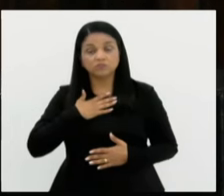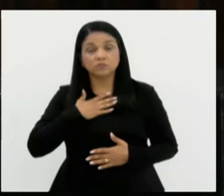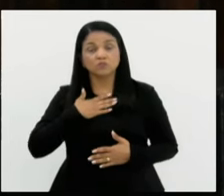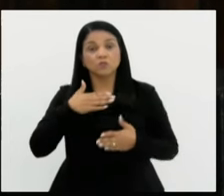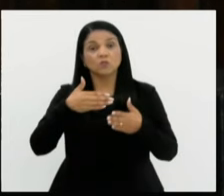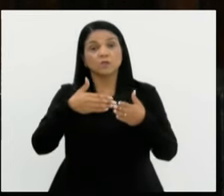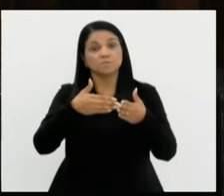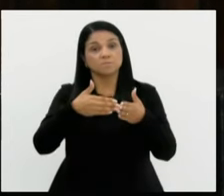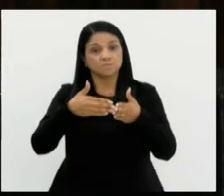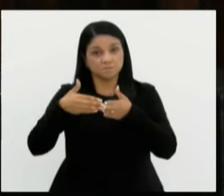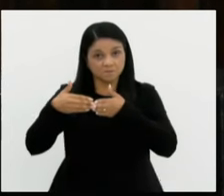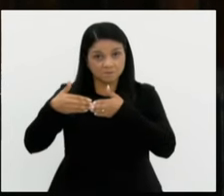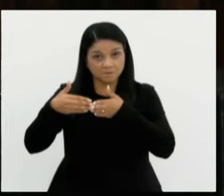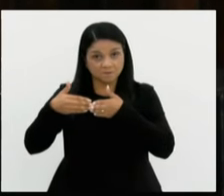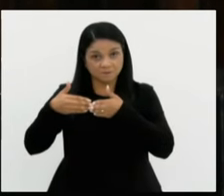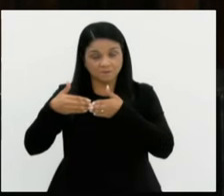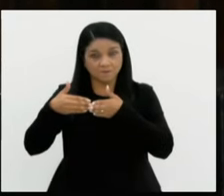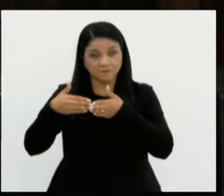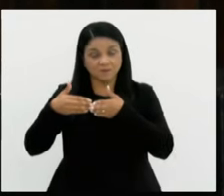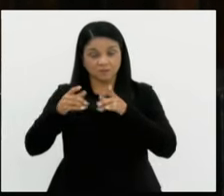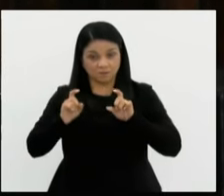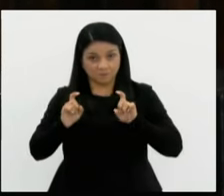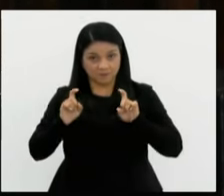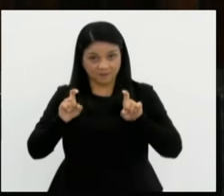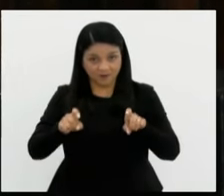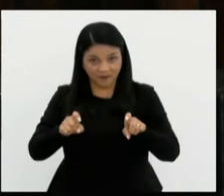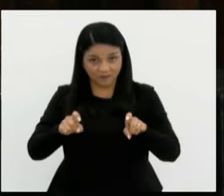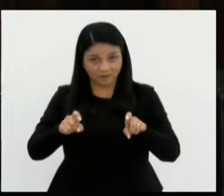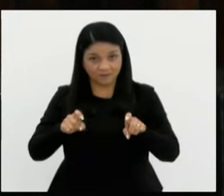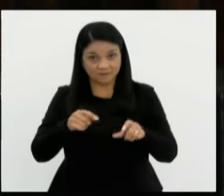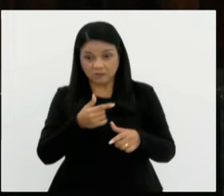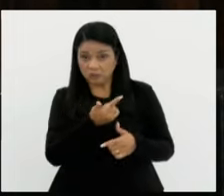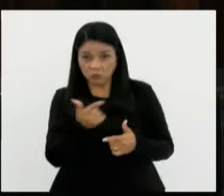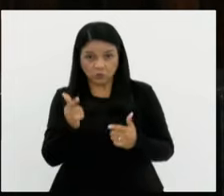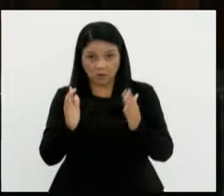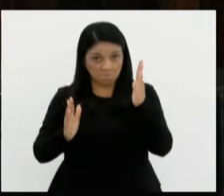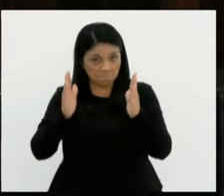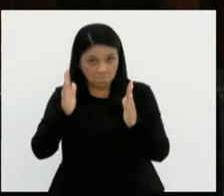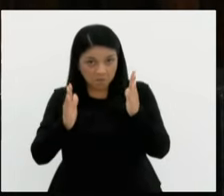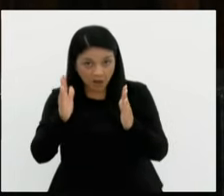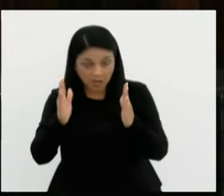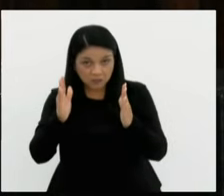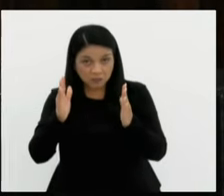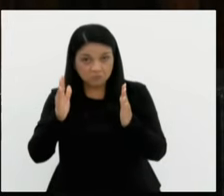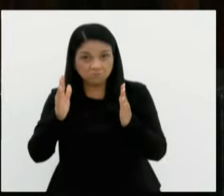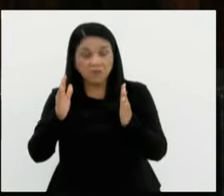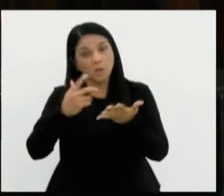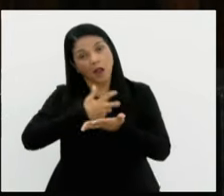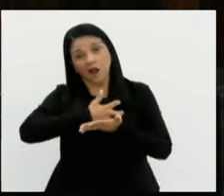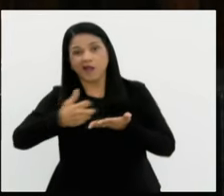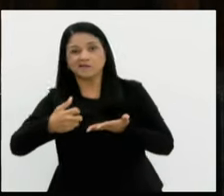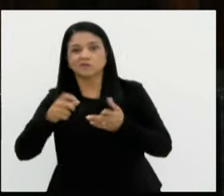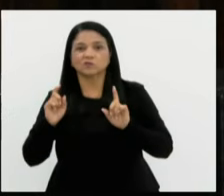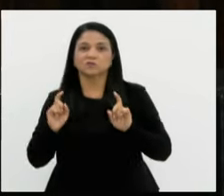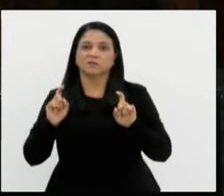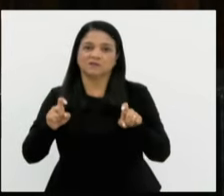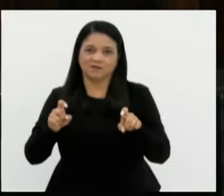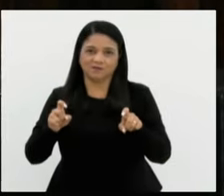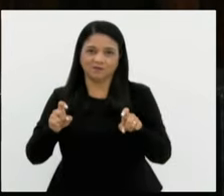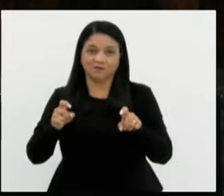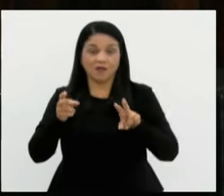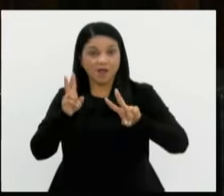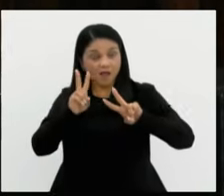afastamento de mandato sem prazo determinado é uma cassação de mandato. A prisão, que é a